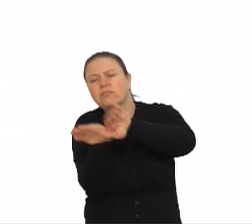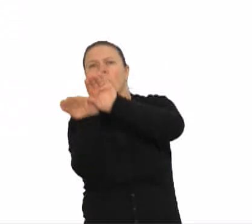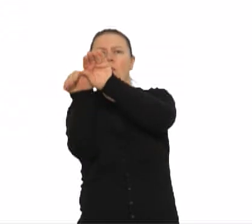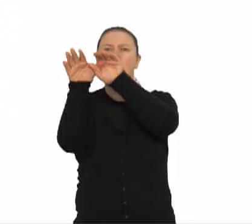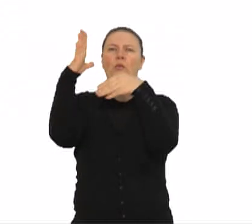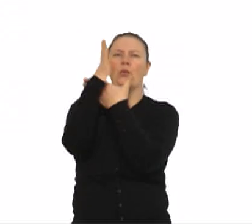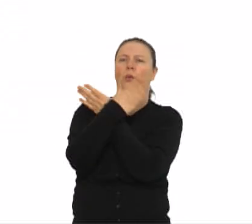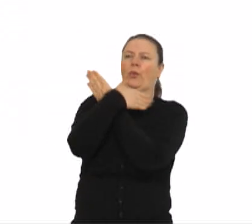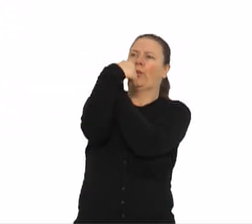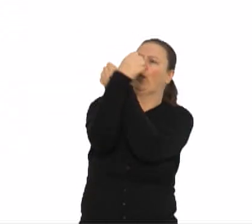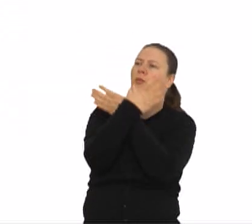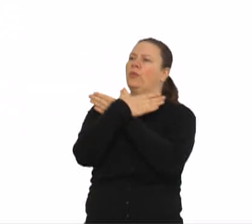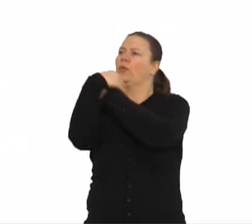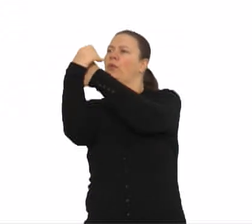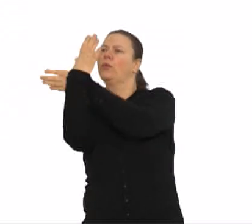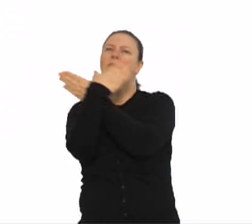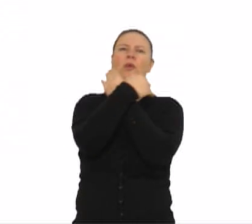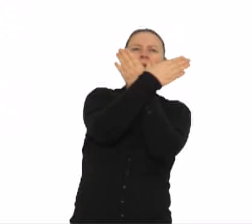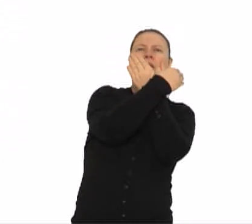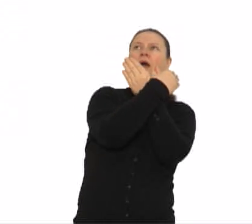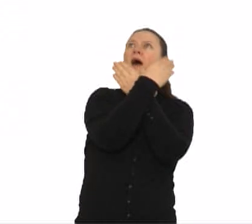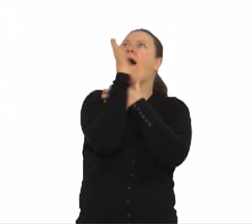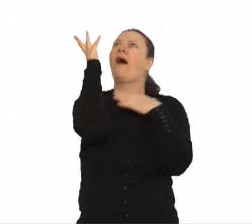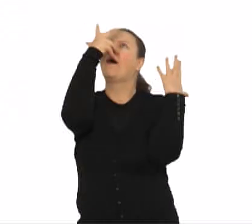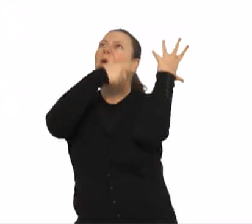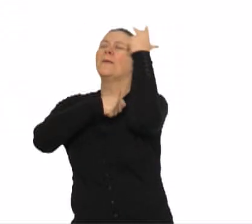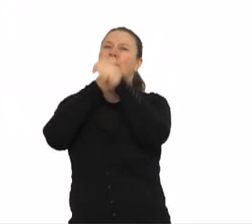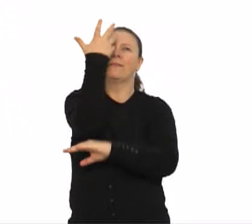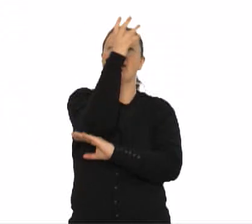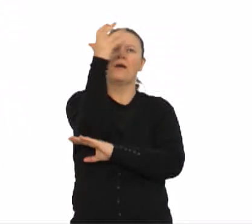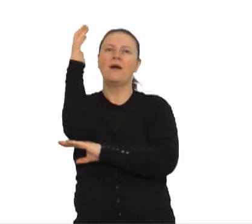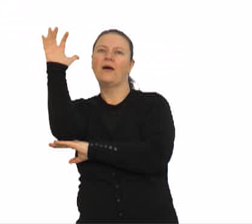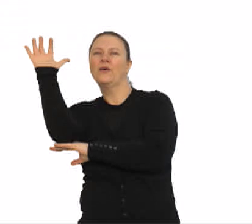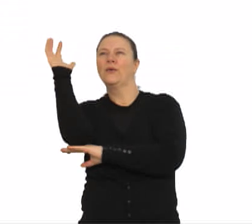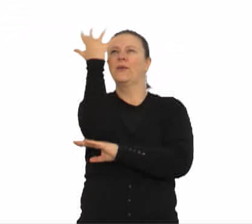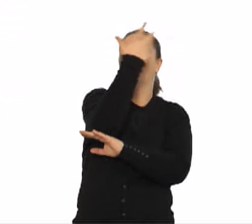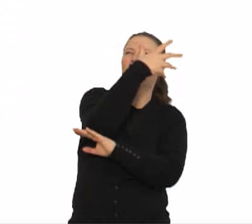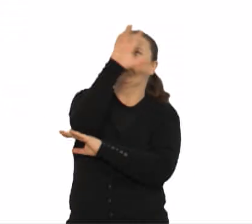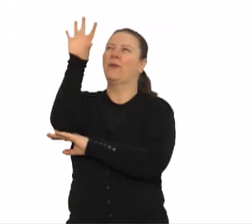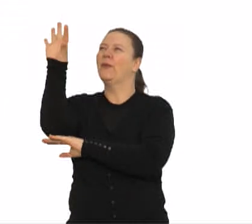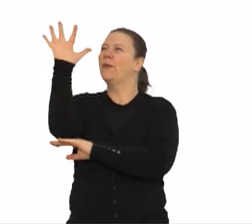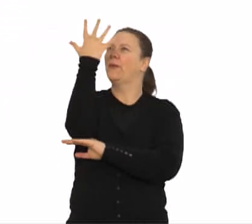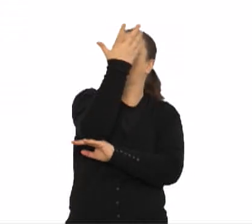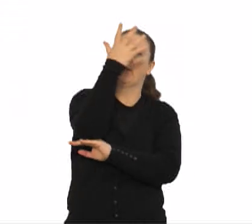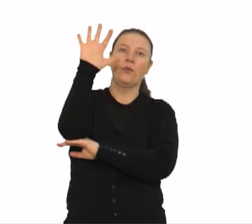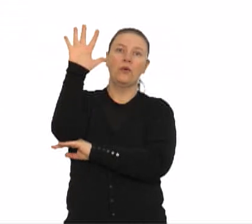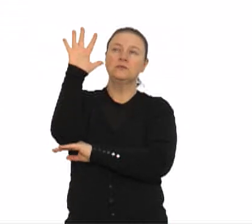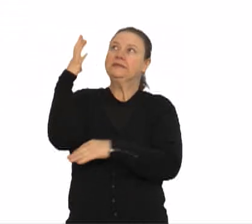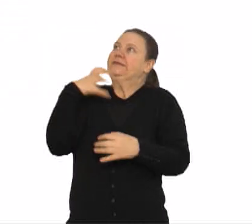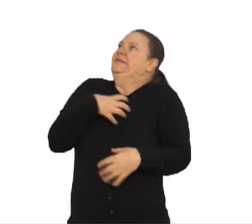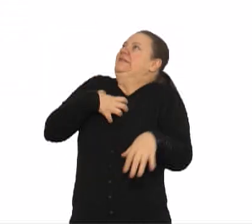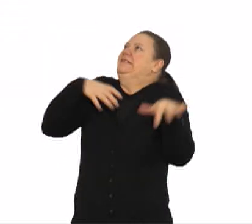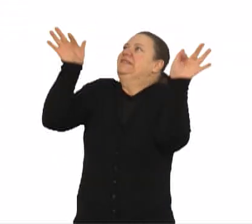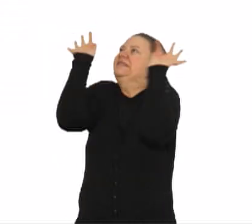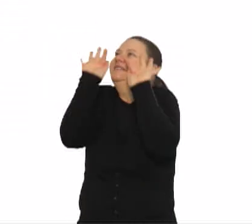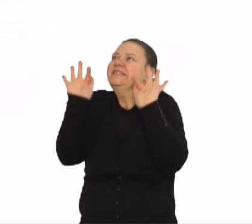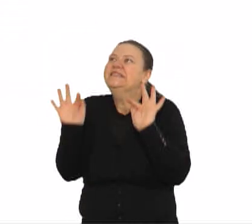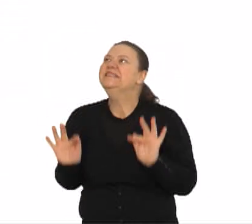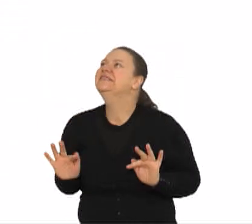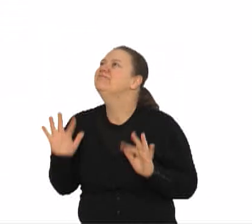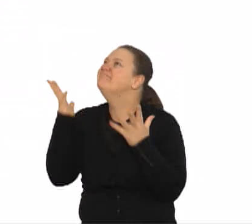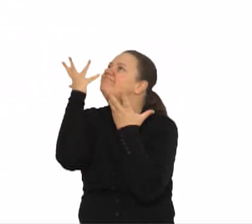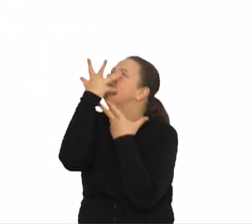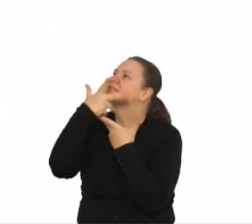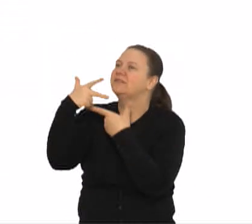as árvores balançando, é tudo muito bonito. E ele fica imensamente feliz com esse mundo maravilhoso